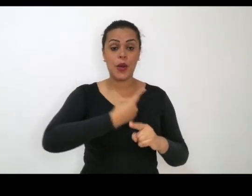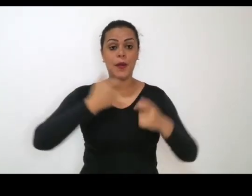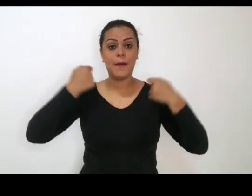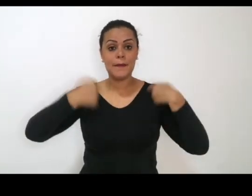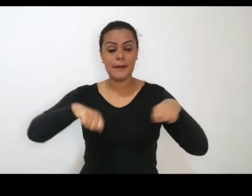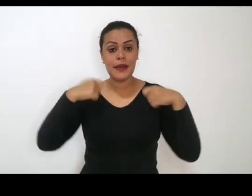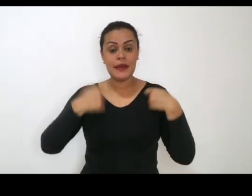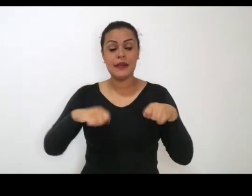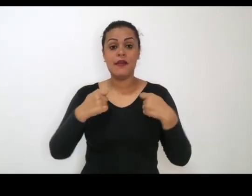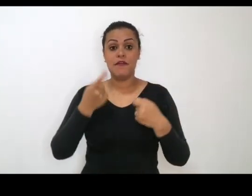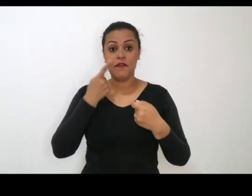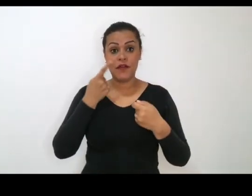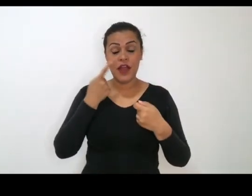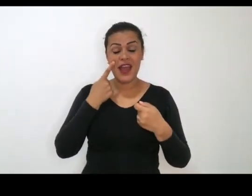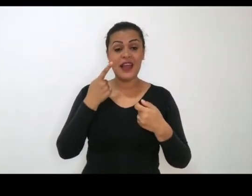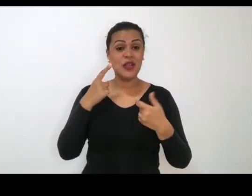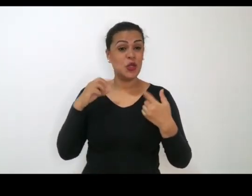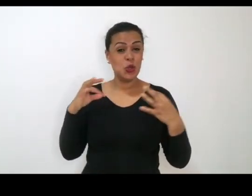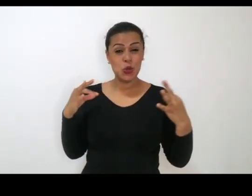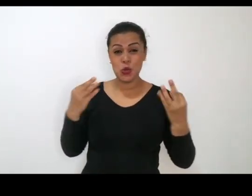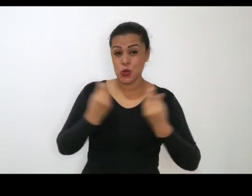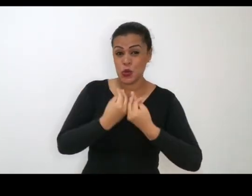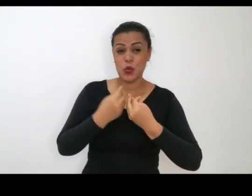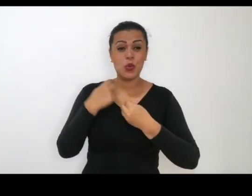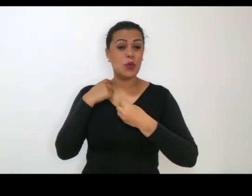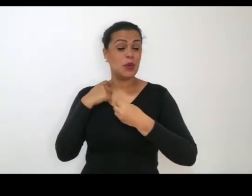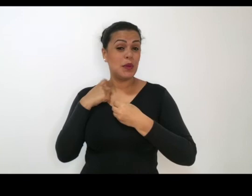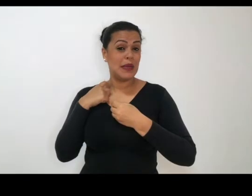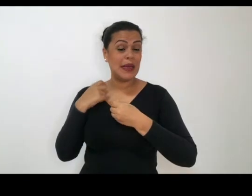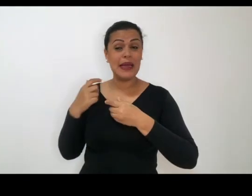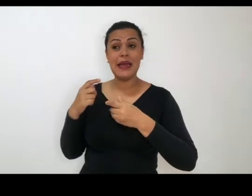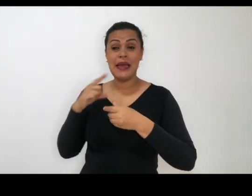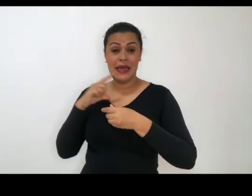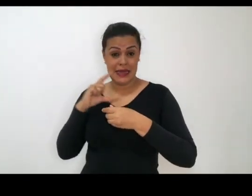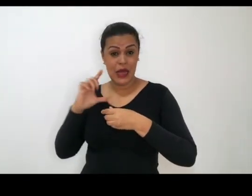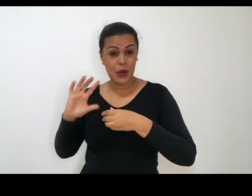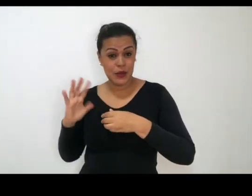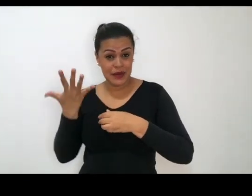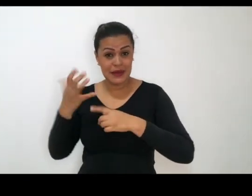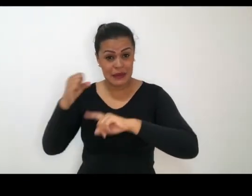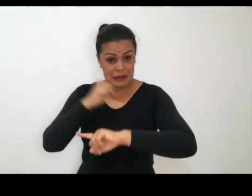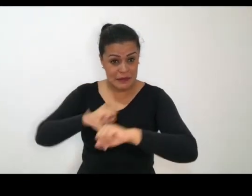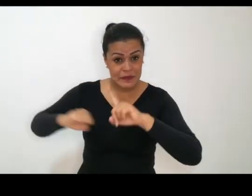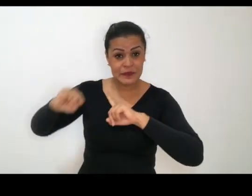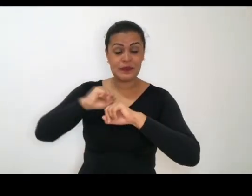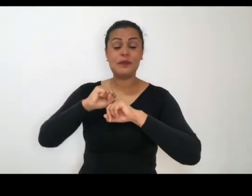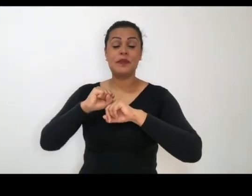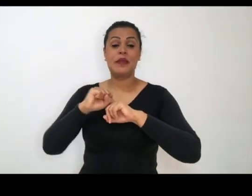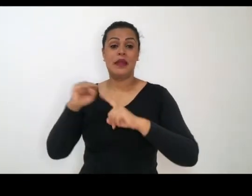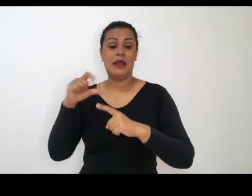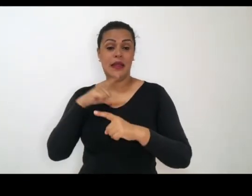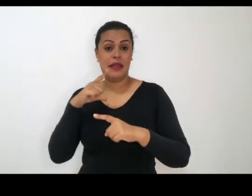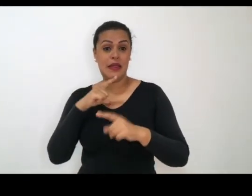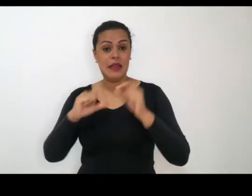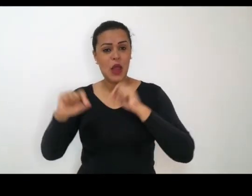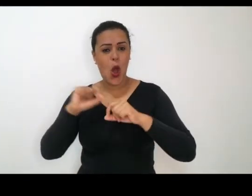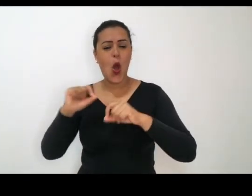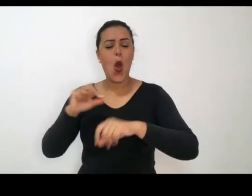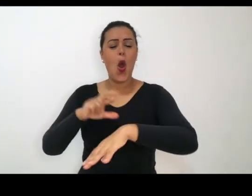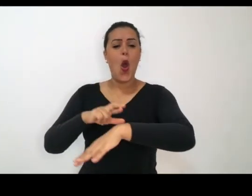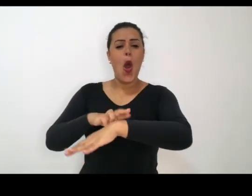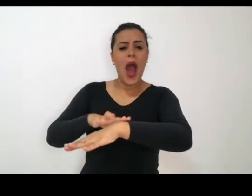que são necessárias na sociedade, como questões de raça, questões de gênero, né, a questão